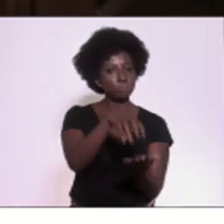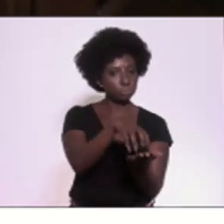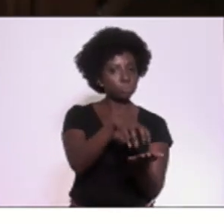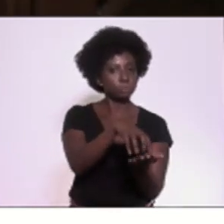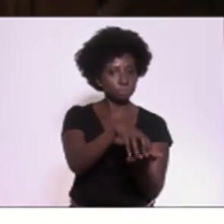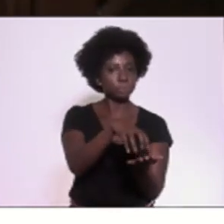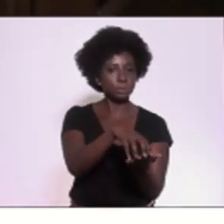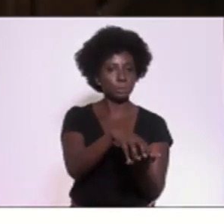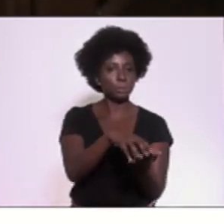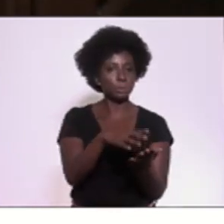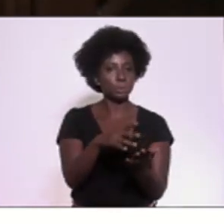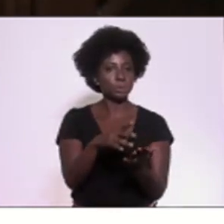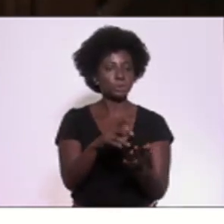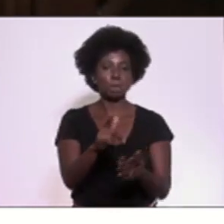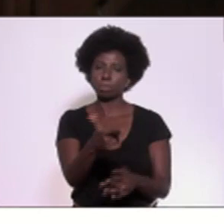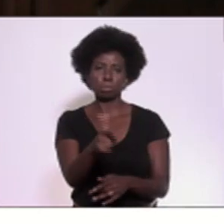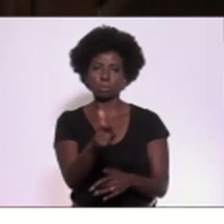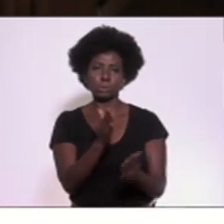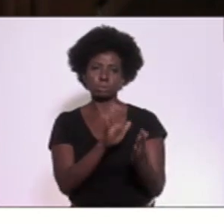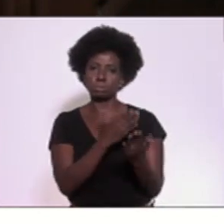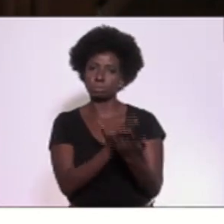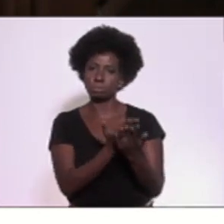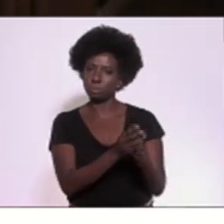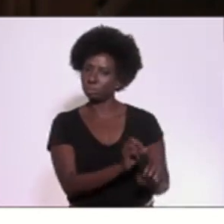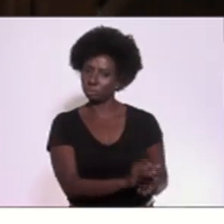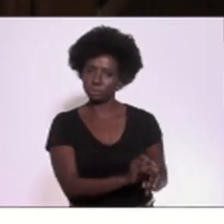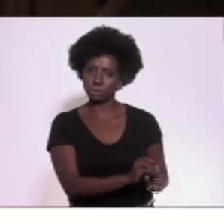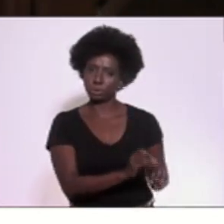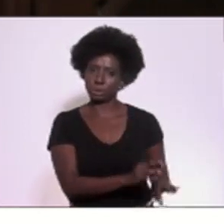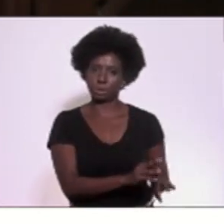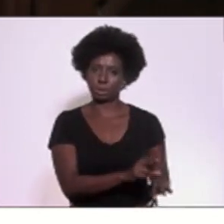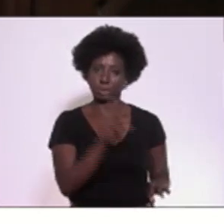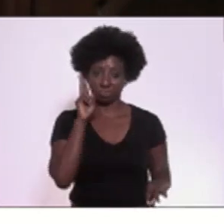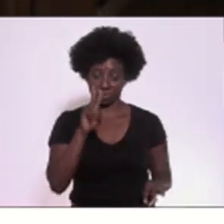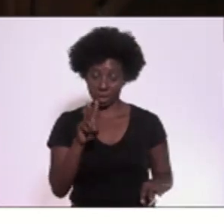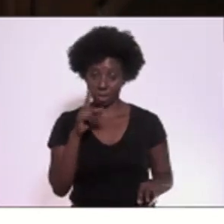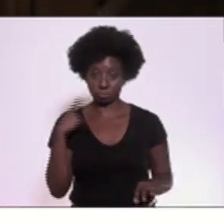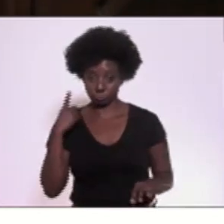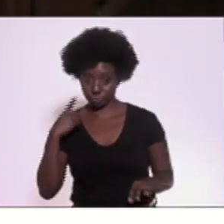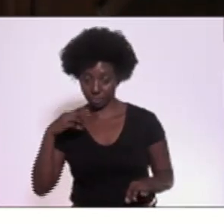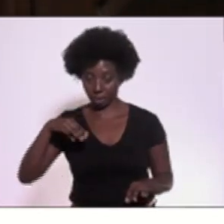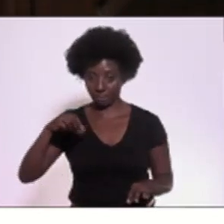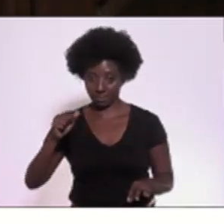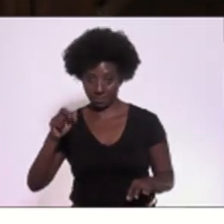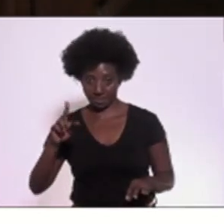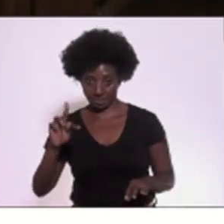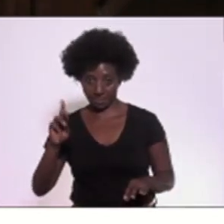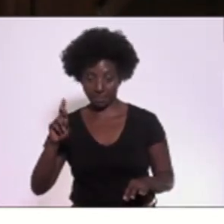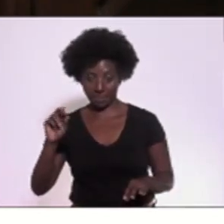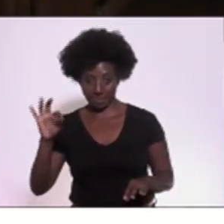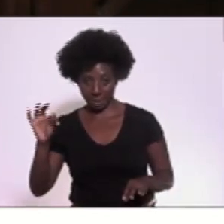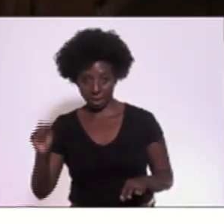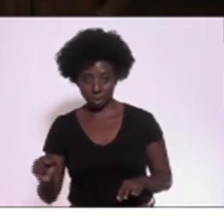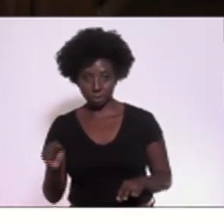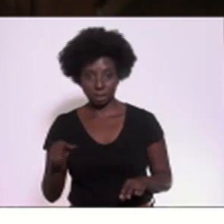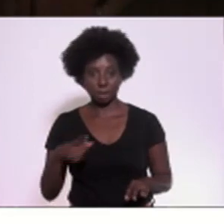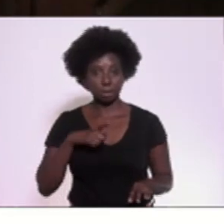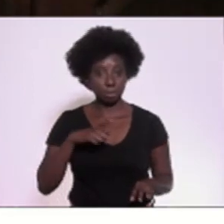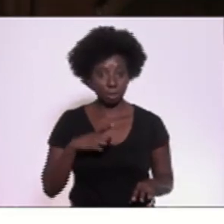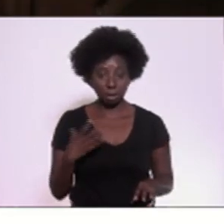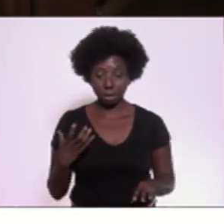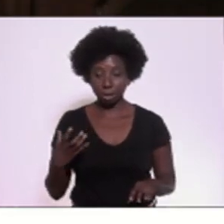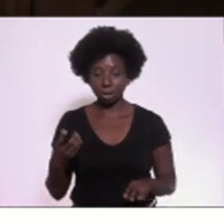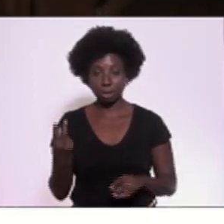escola. O outro CIEP foi extinto, veja a deputada Marta Rocha, dois centros integrados de educação pública,